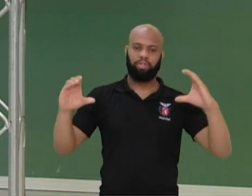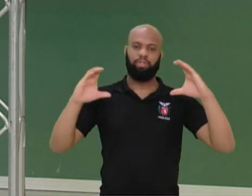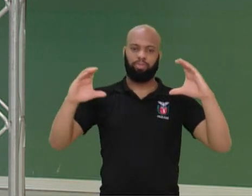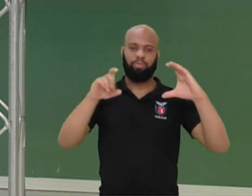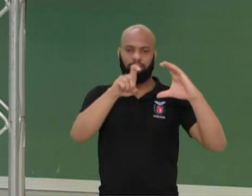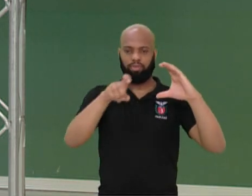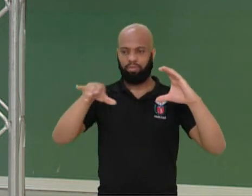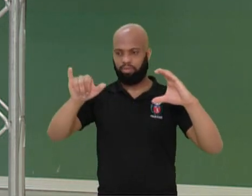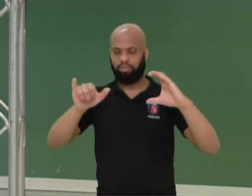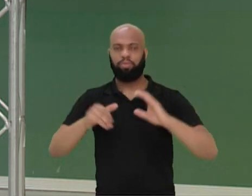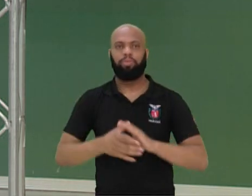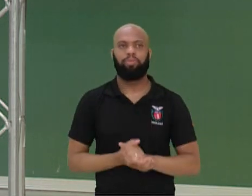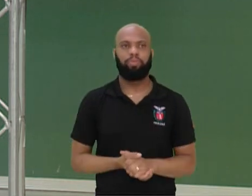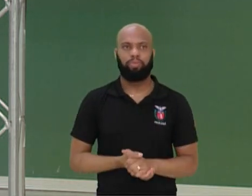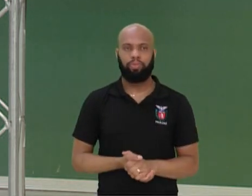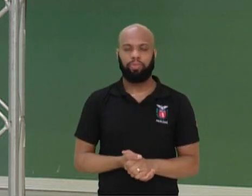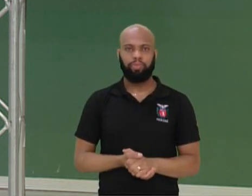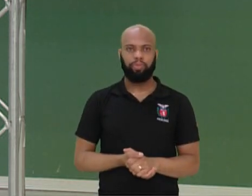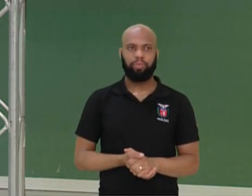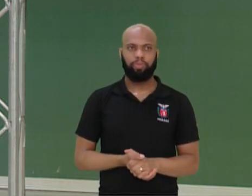coordenadas da rocha.